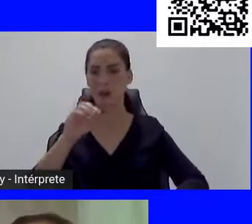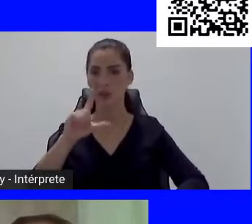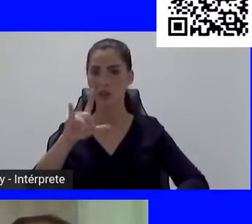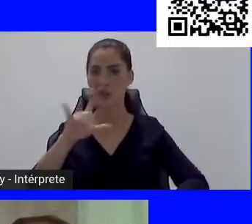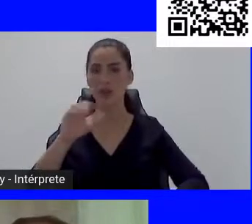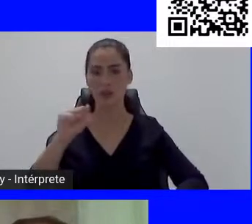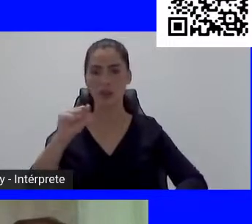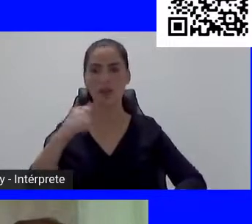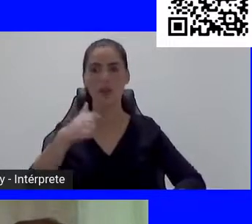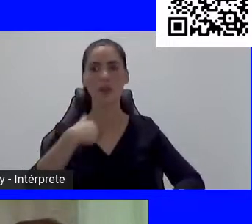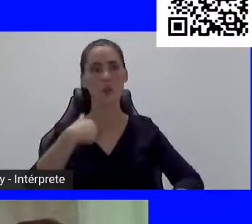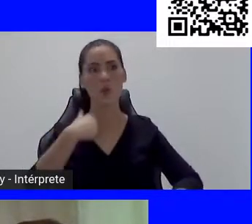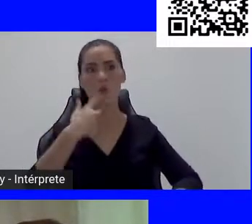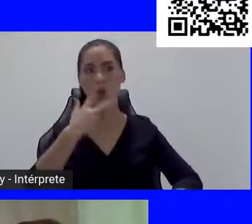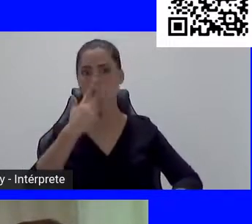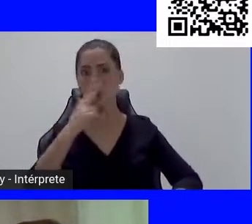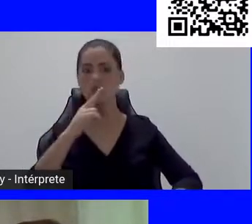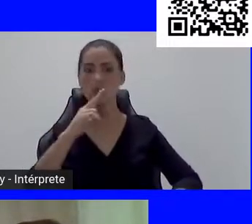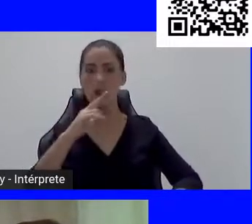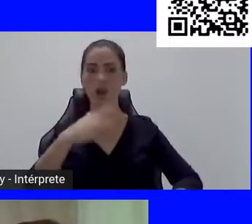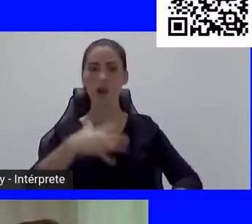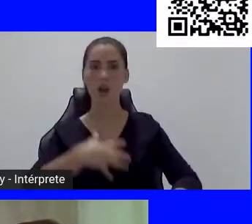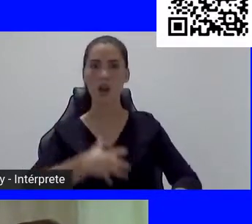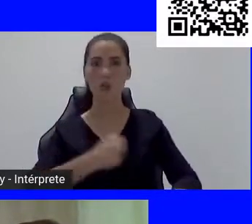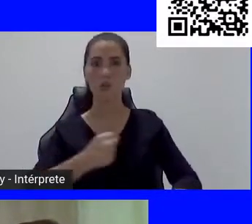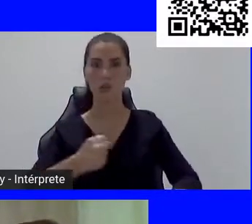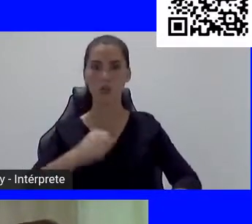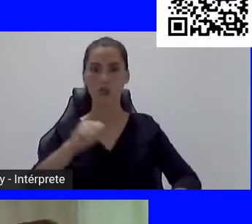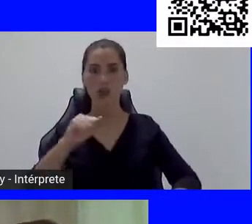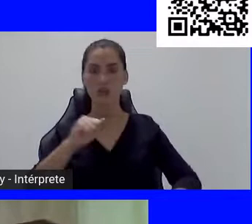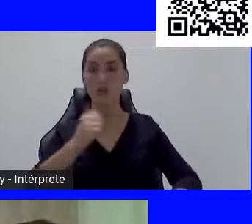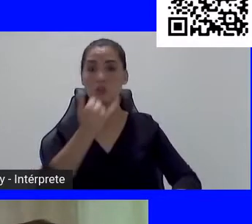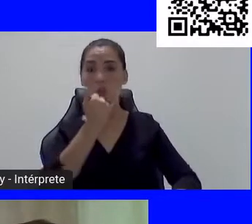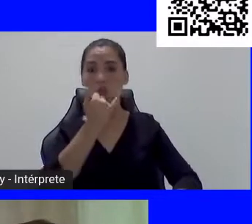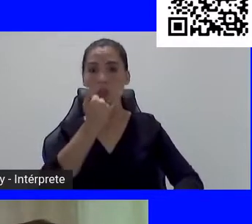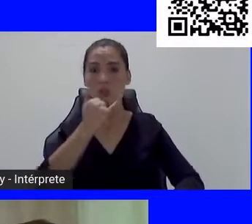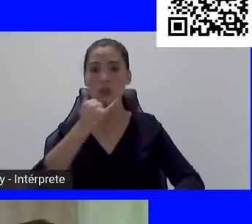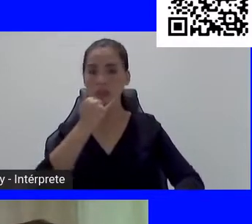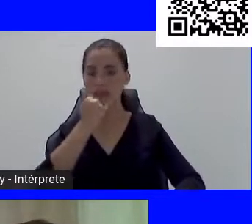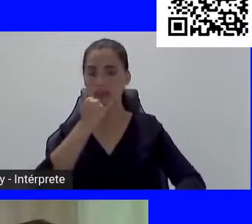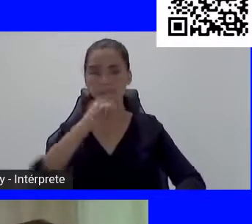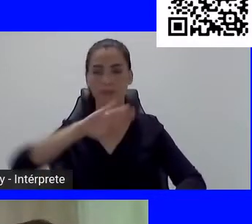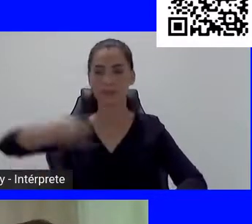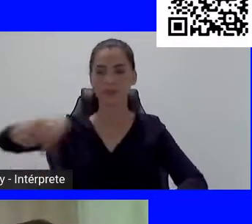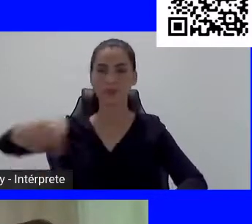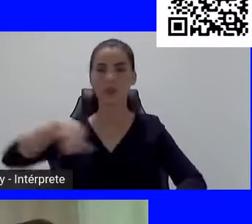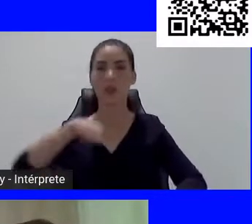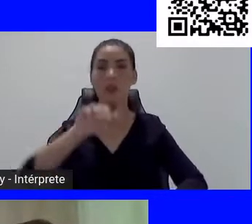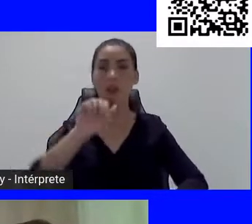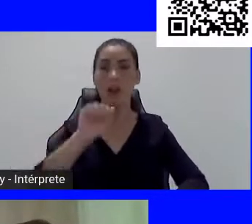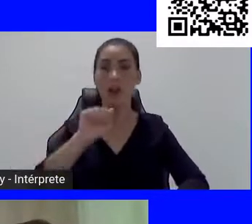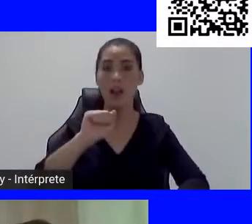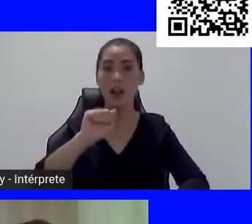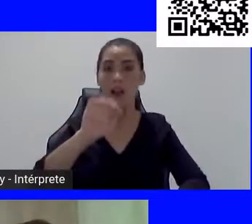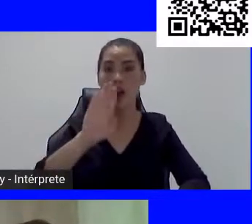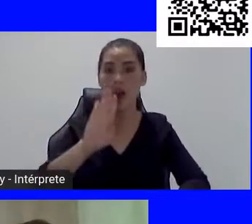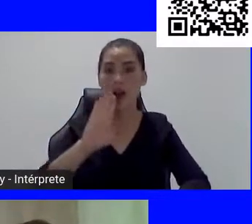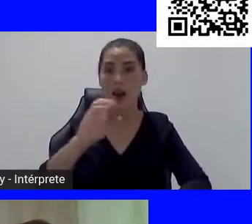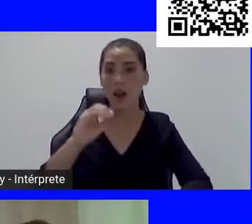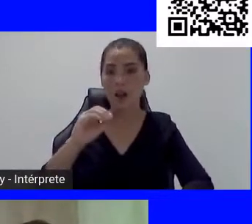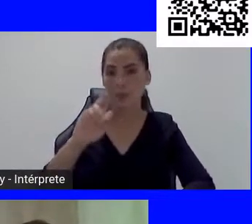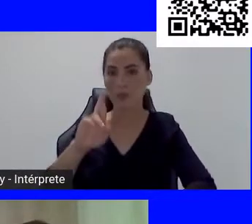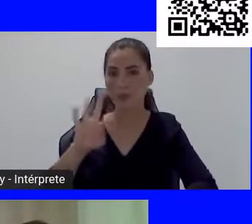em casos previstos na Constituição, violência sexual, estupro, ou risco para mãe